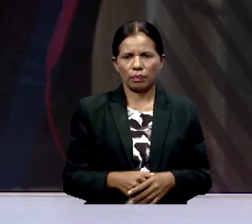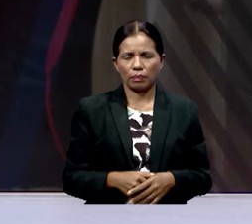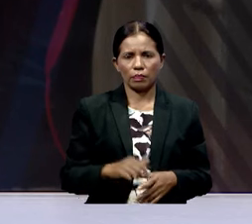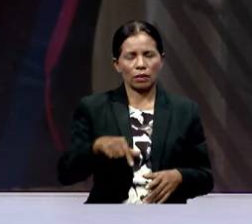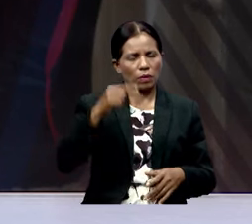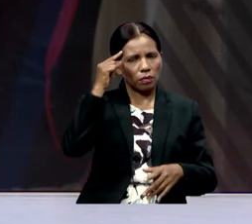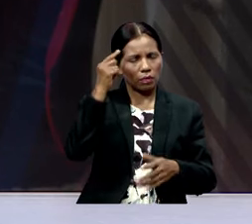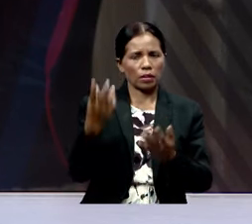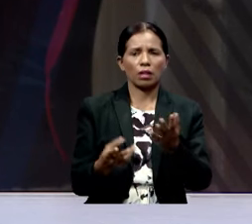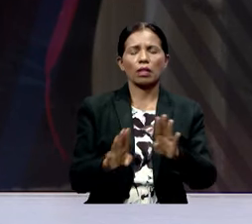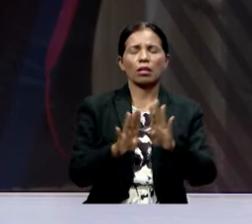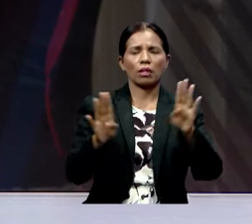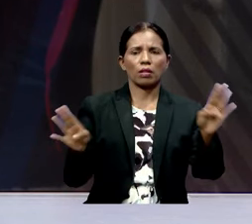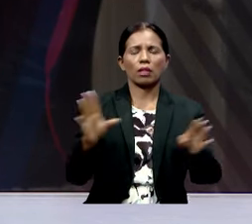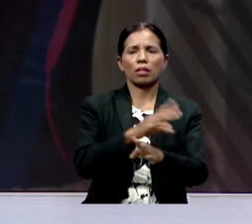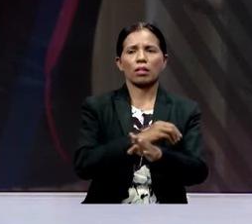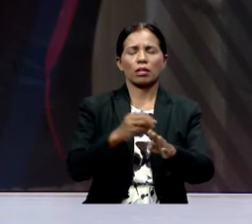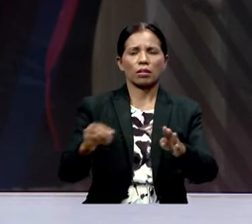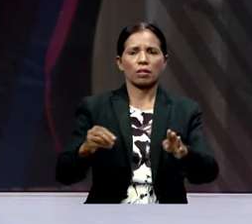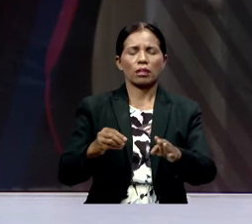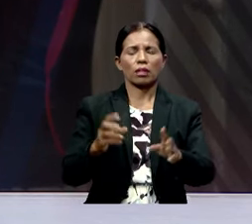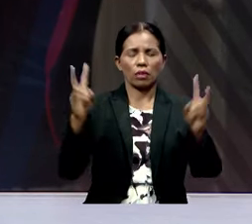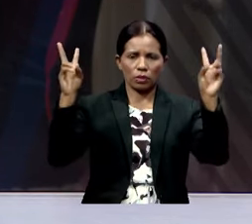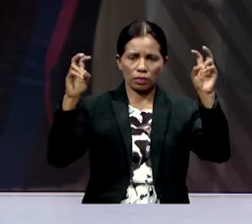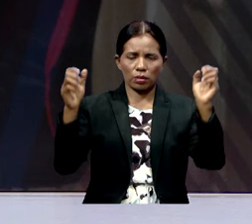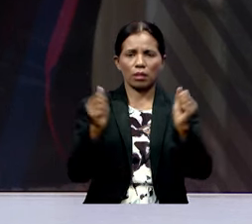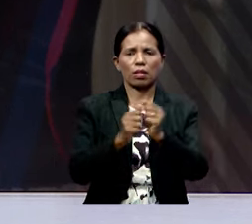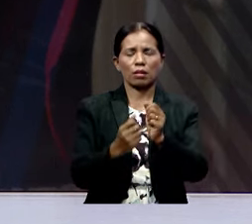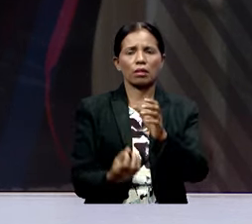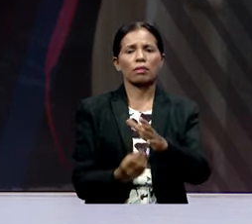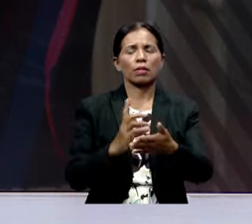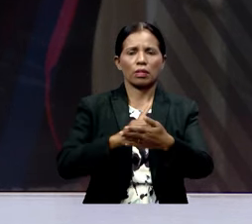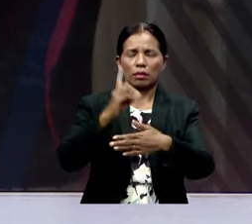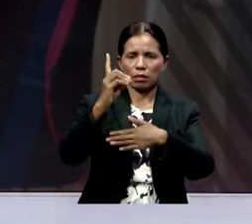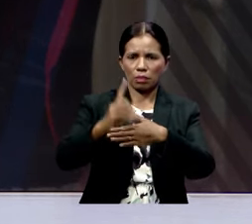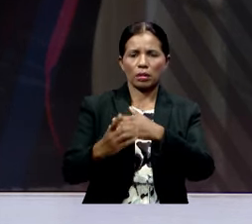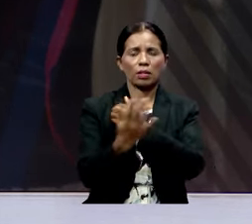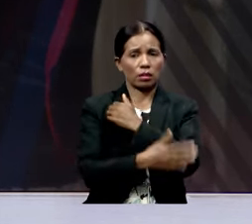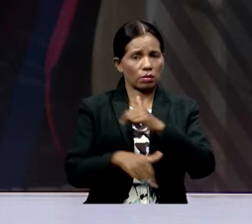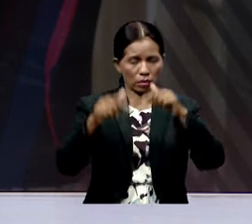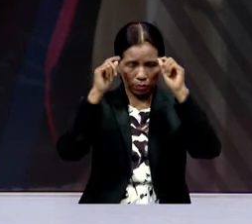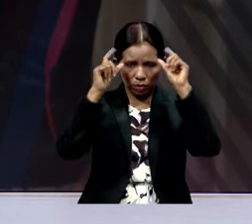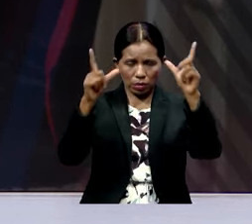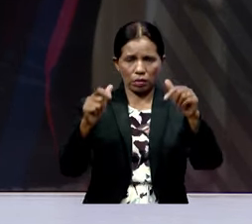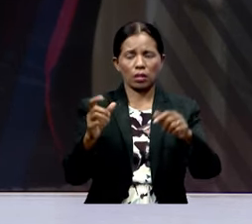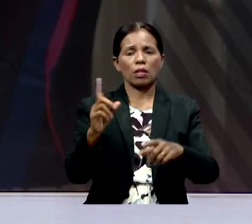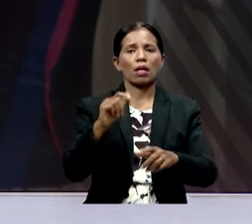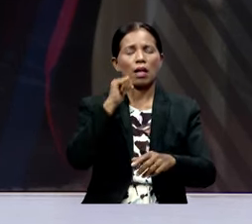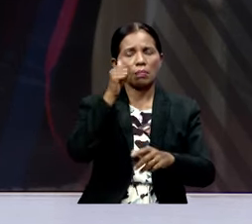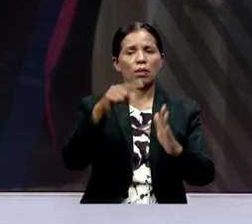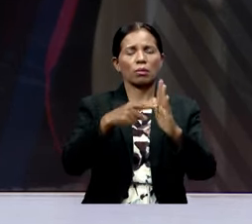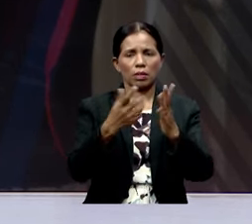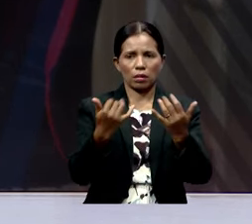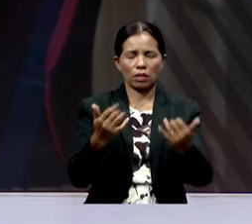Governo reativa rica caravana artística e tinangne, o tema Haburas no desenvolve Rai Timor-Leste, Lorong Aban Hahu Ohing, Hafoim